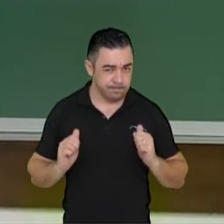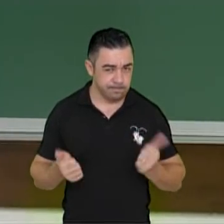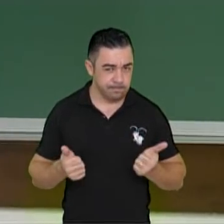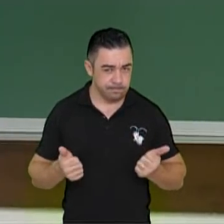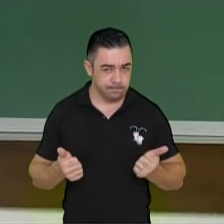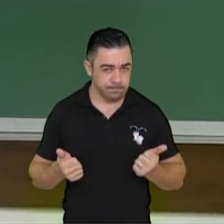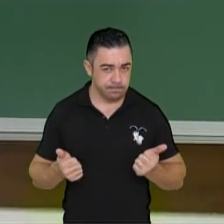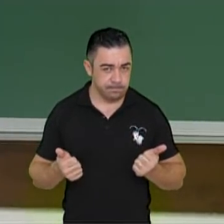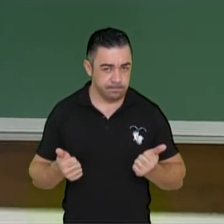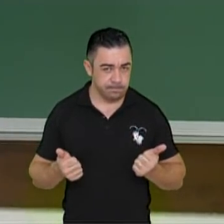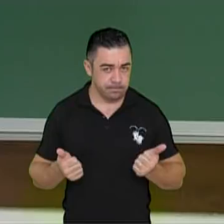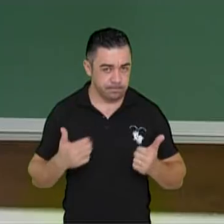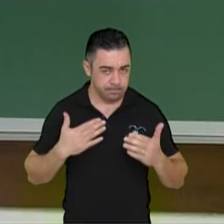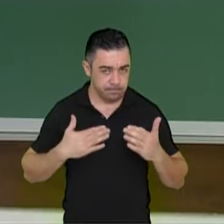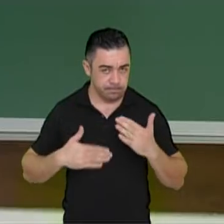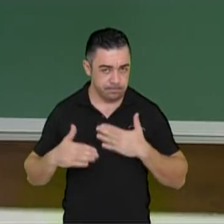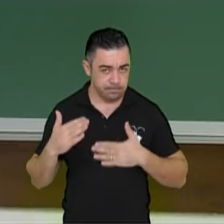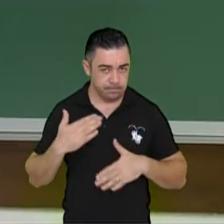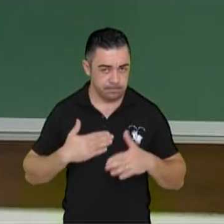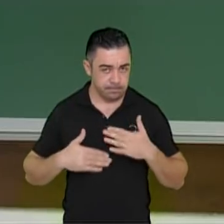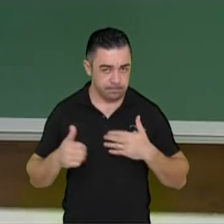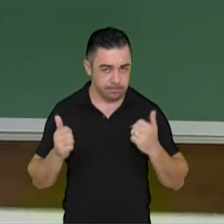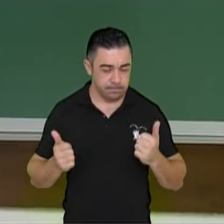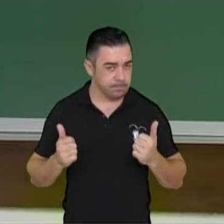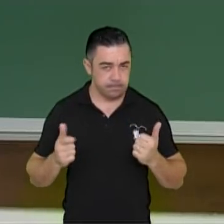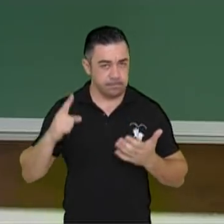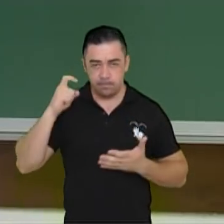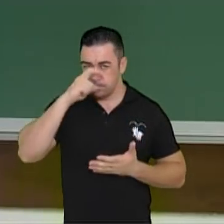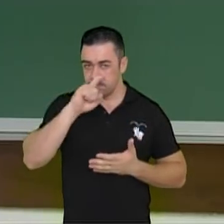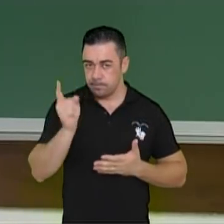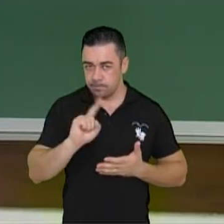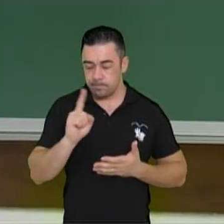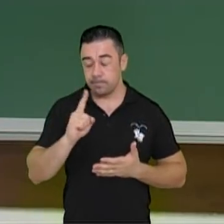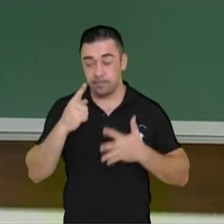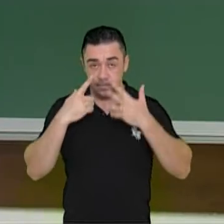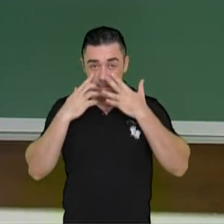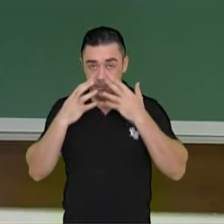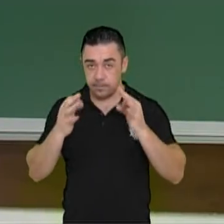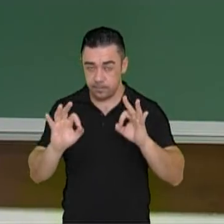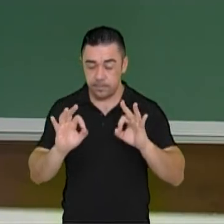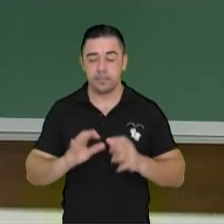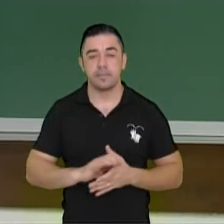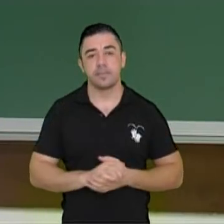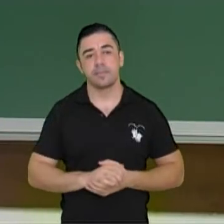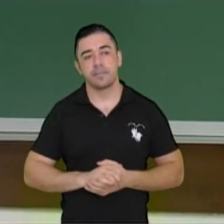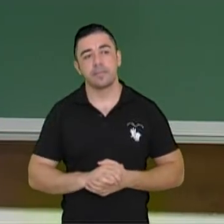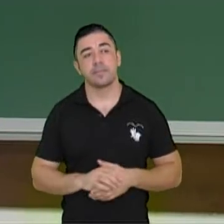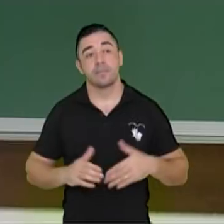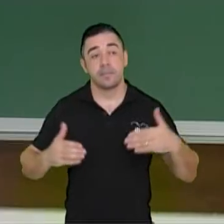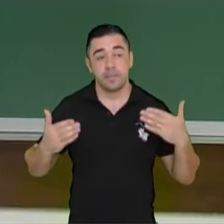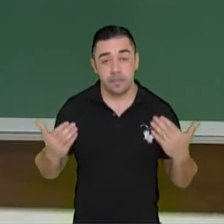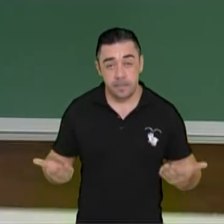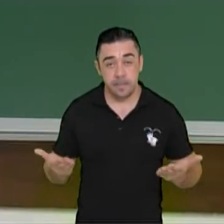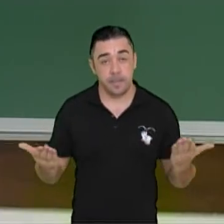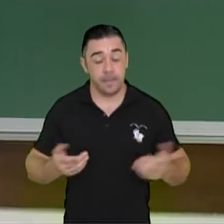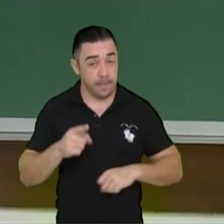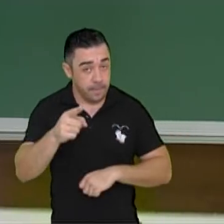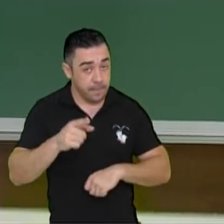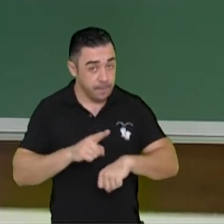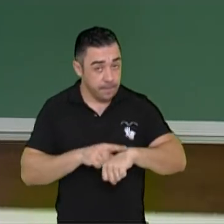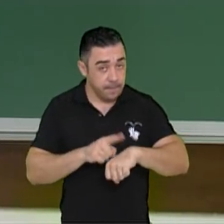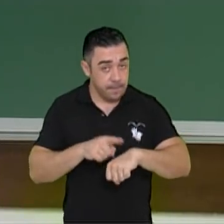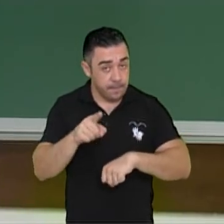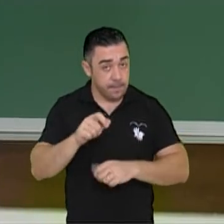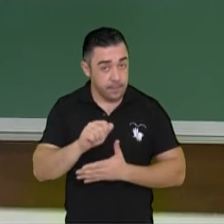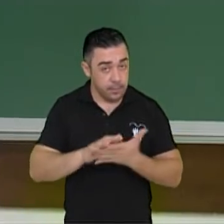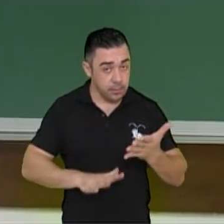2,40. Tranquilinho? Não é difícil, hein? Presta bem atenção. Então, agora vocês vão praticar